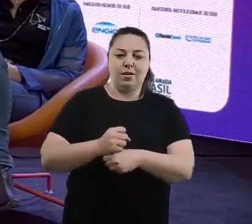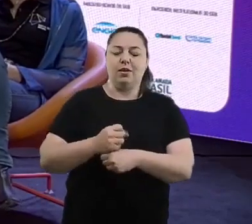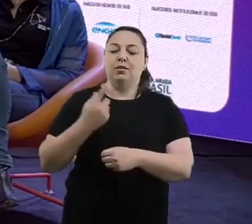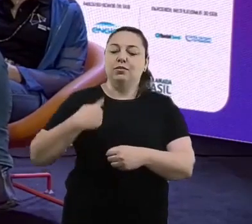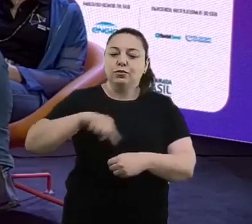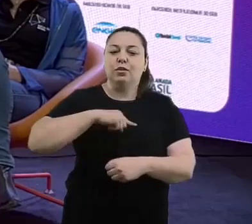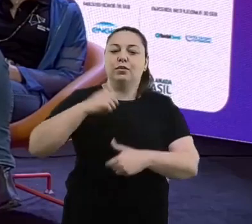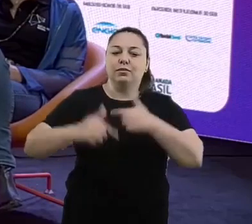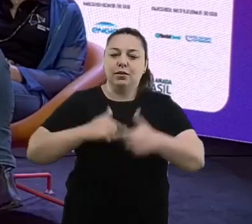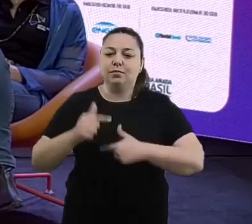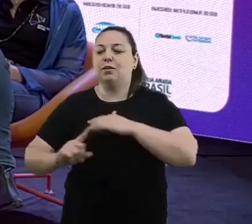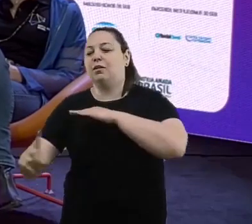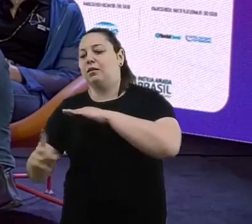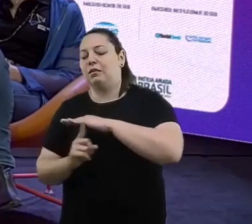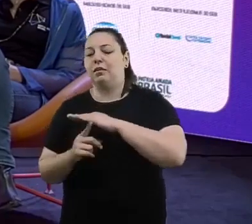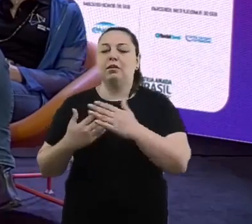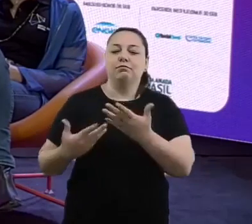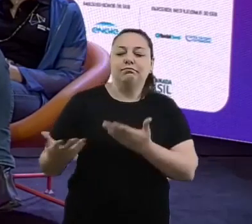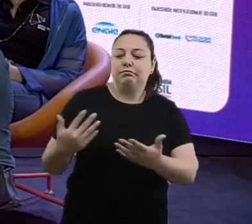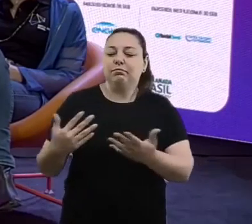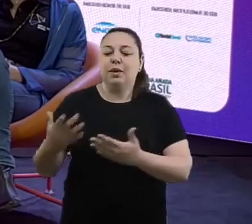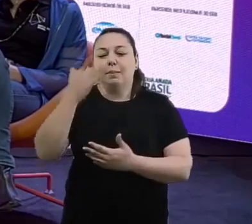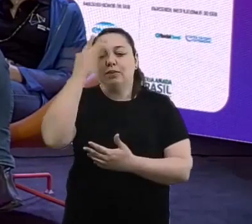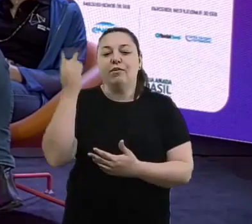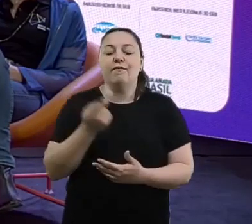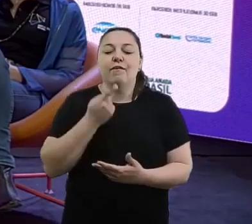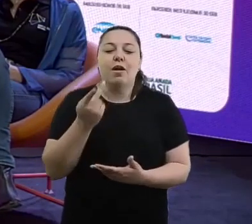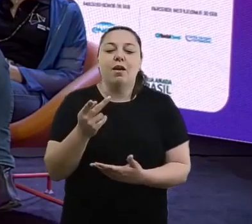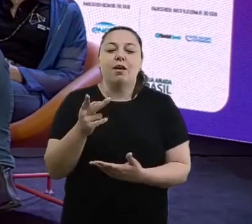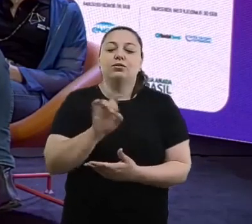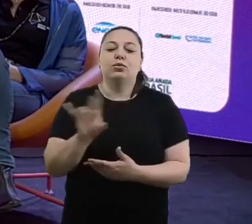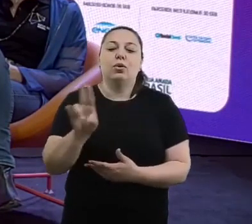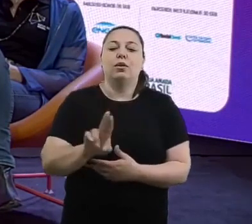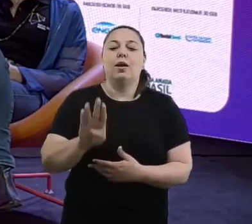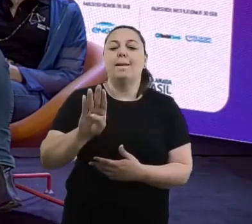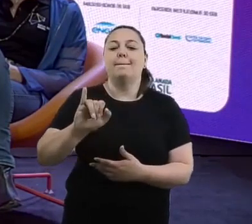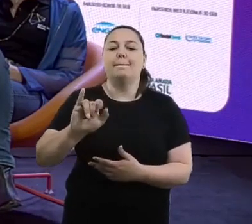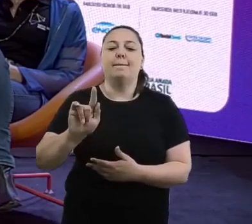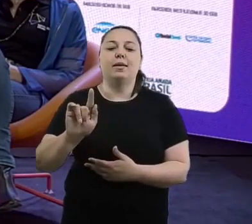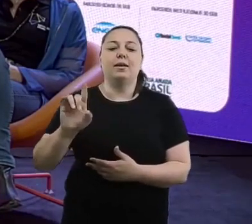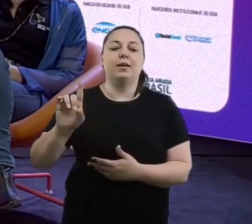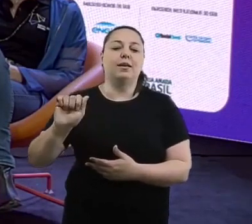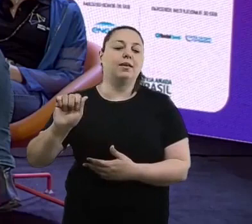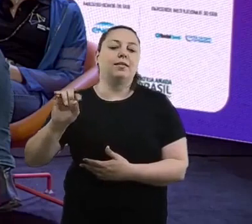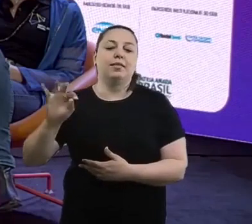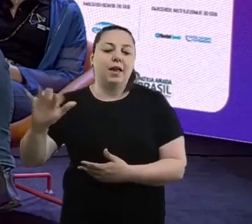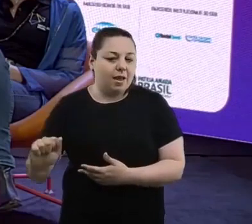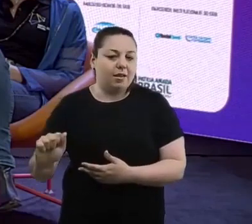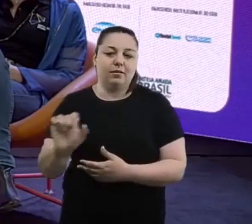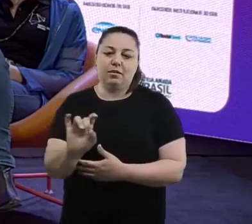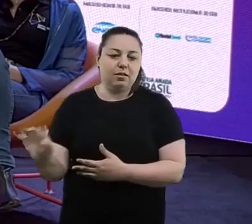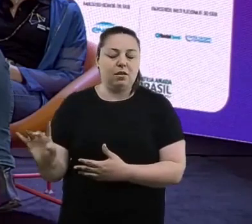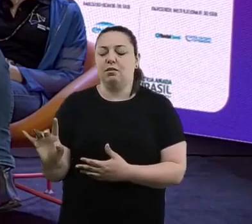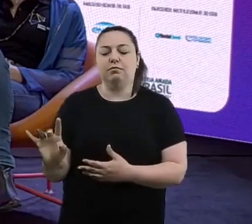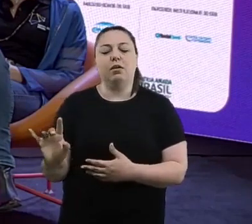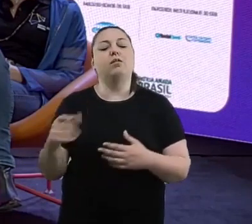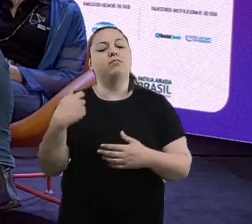Big Data e não sei o que, antes de qualquer dessas palavrinhas aí entra integração, seja integração dos sistemas, quanto integração de